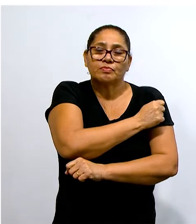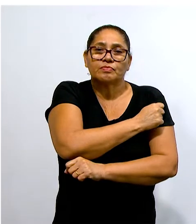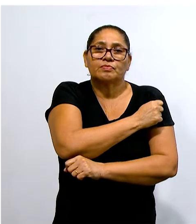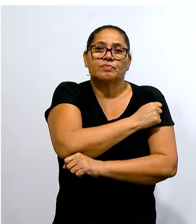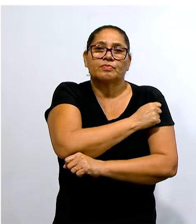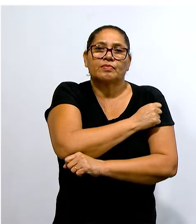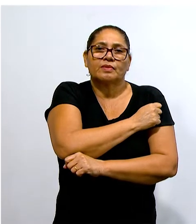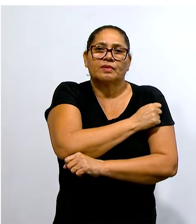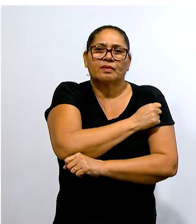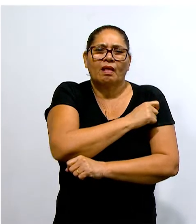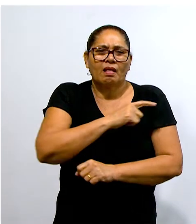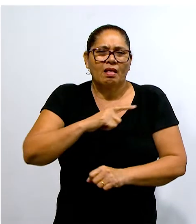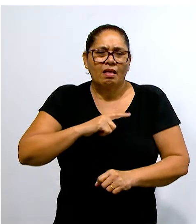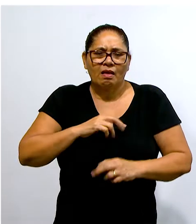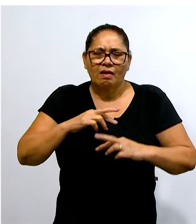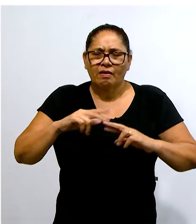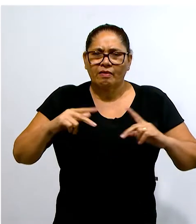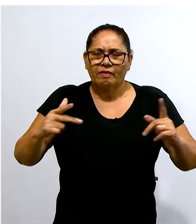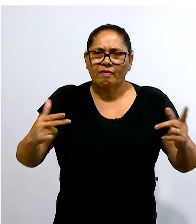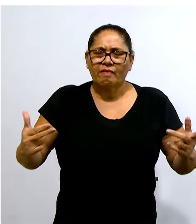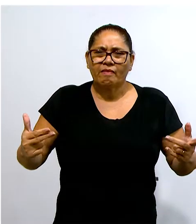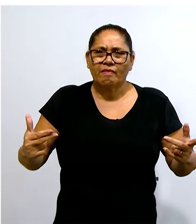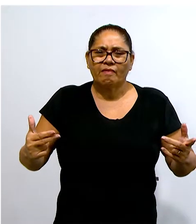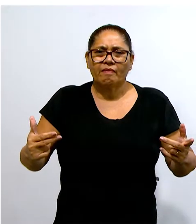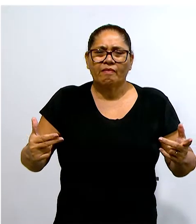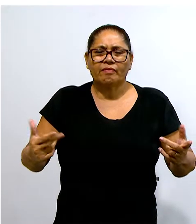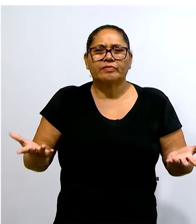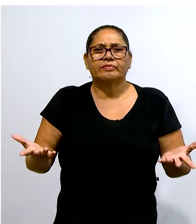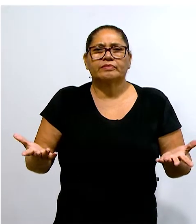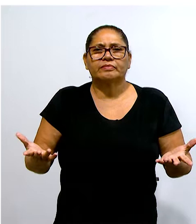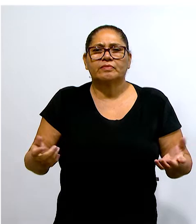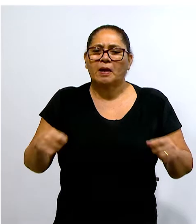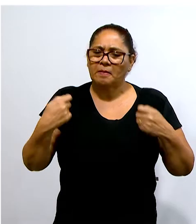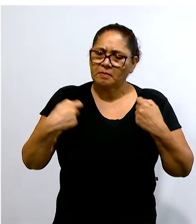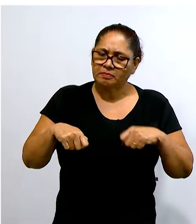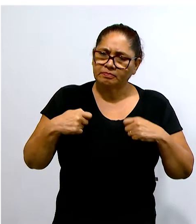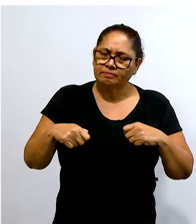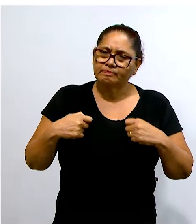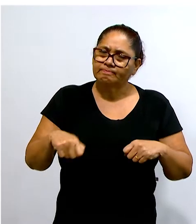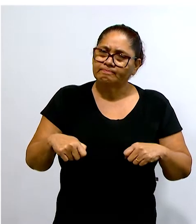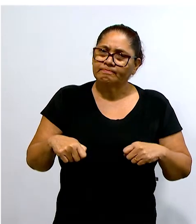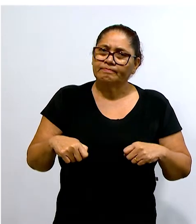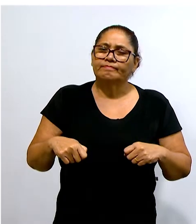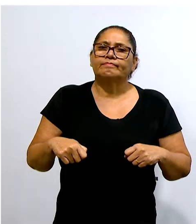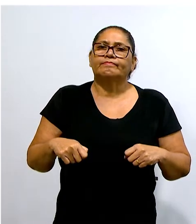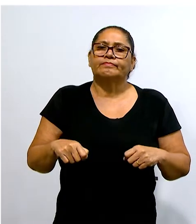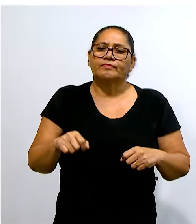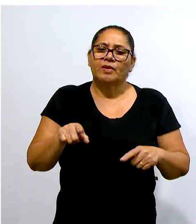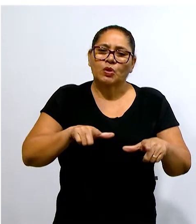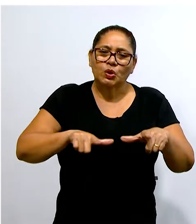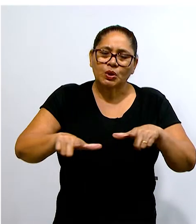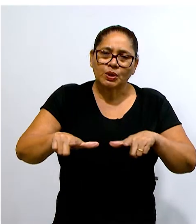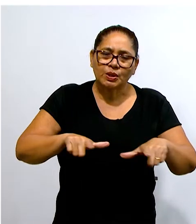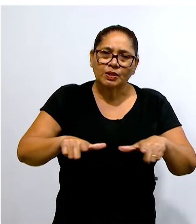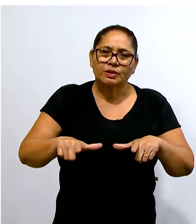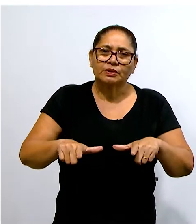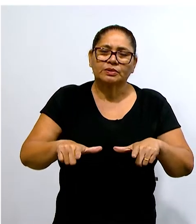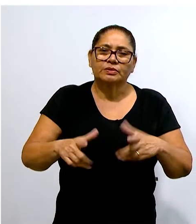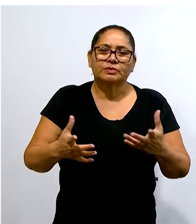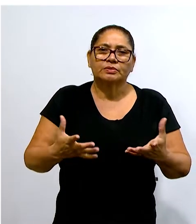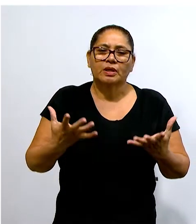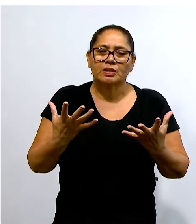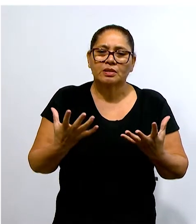diversos momentos e os conteúdos eles devem sim ser trabalhados,